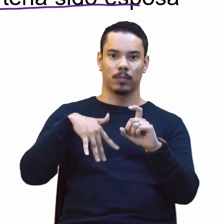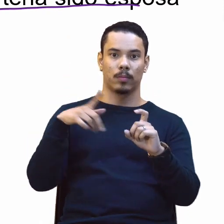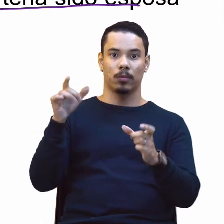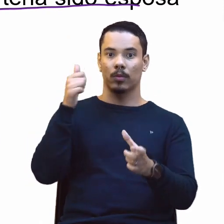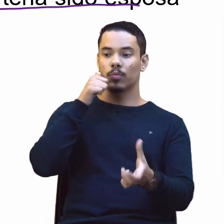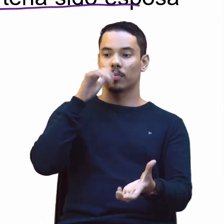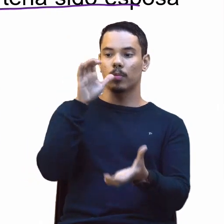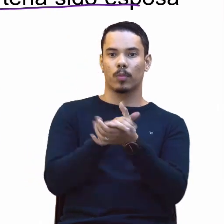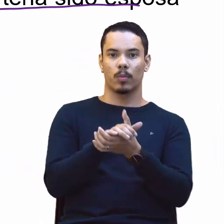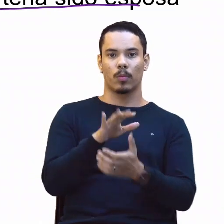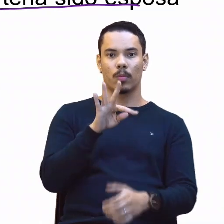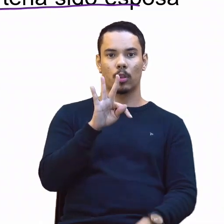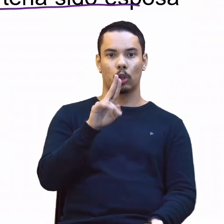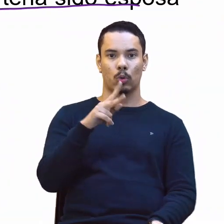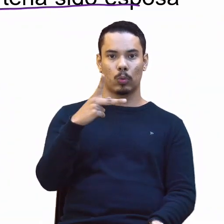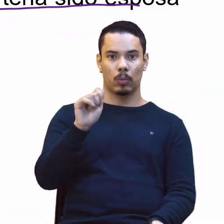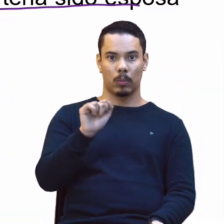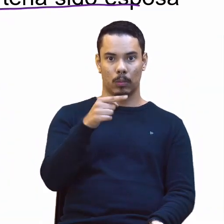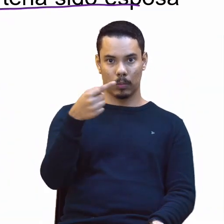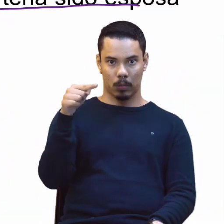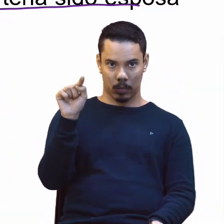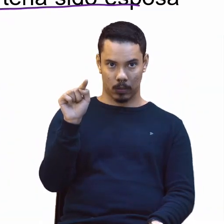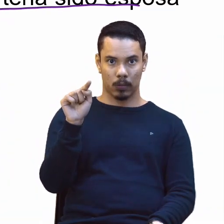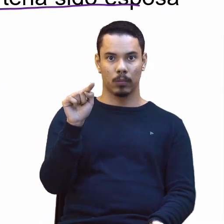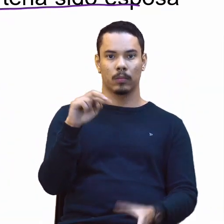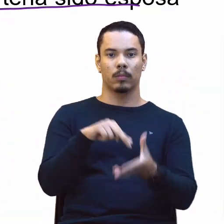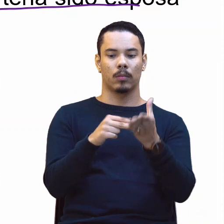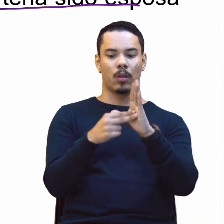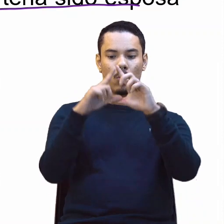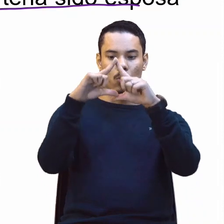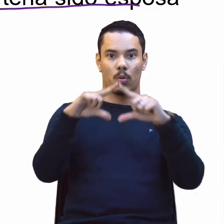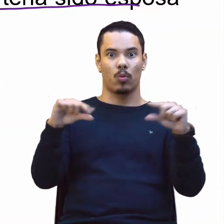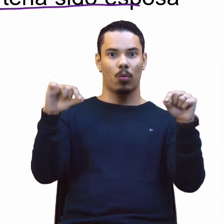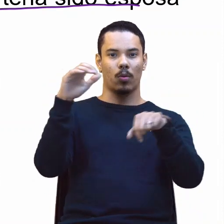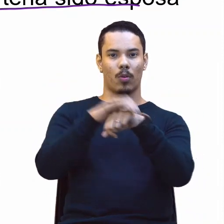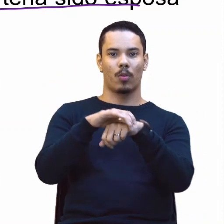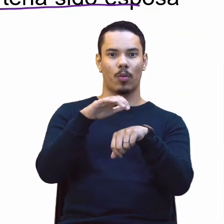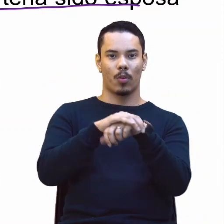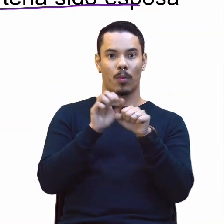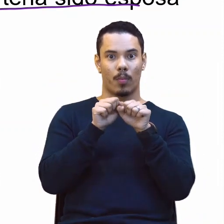Tupã, que é a lua, né? A lua à noite ilumina.